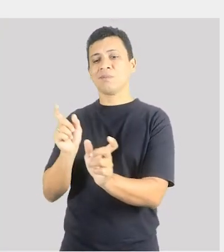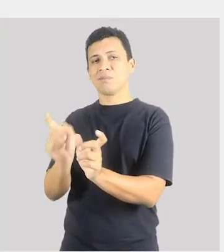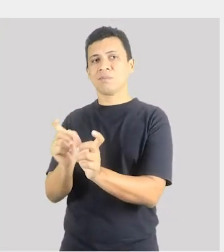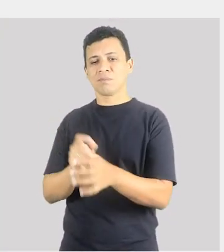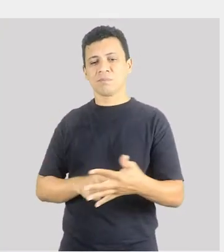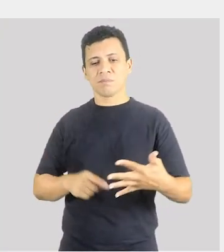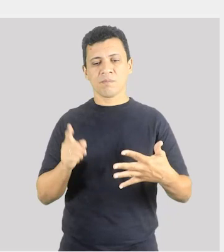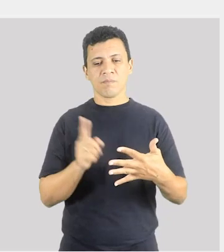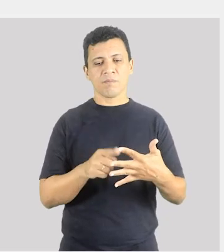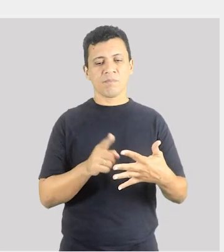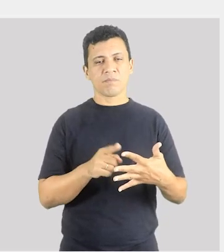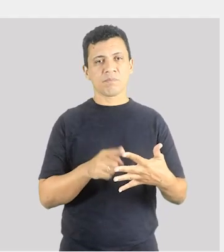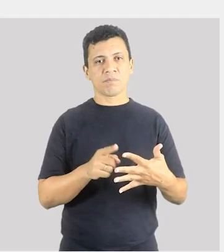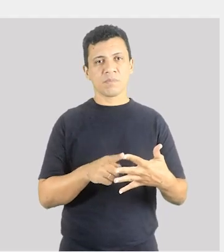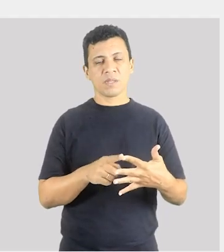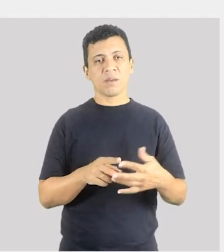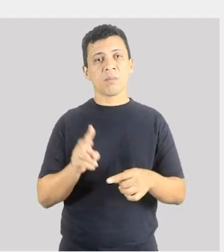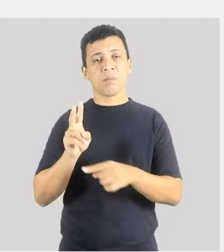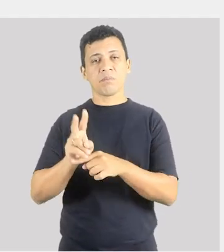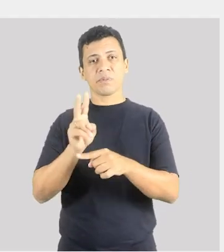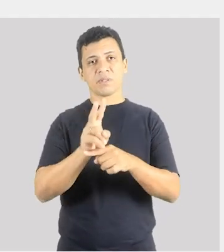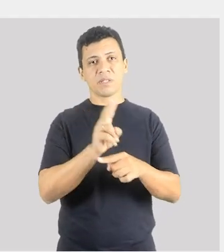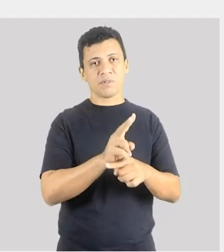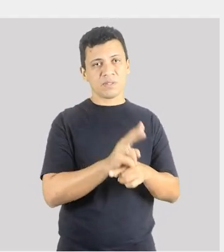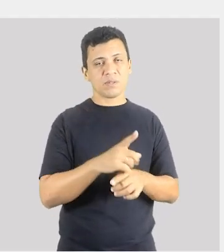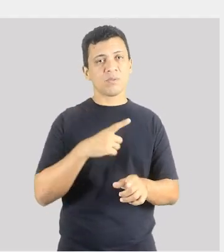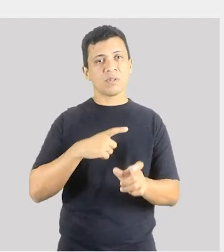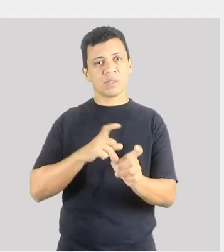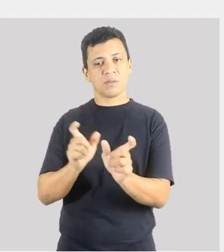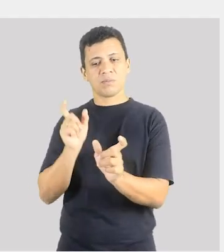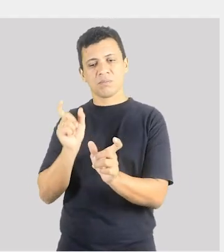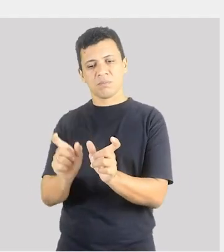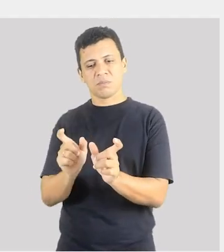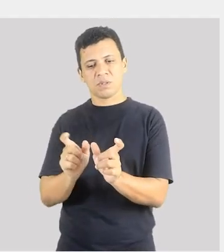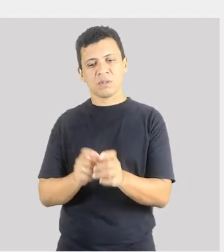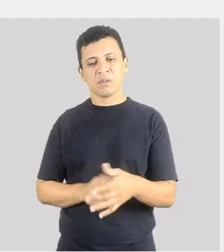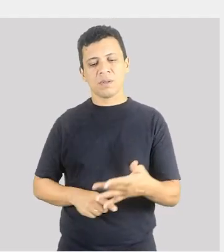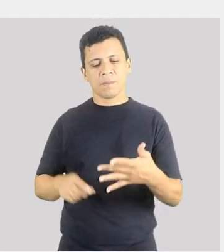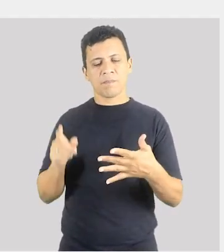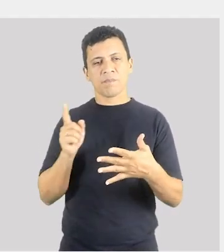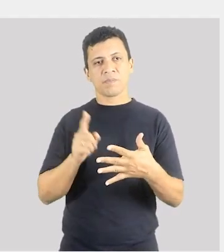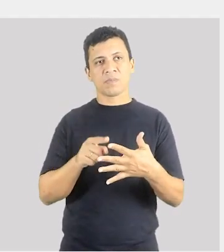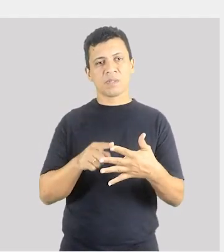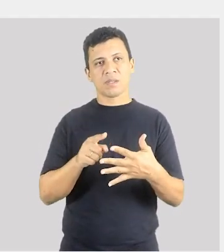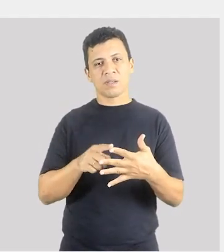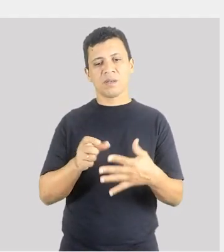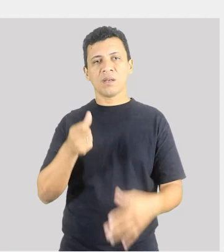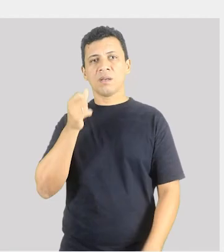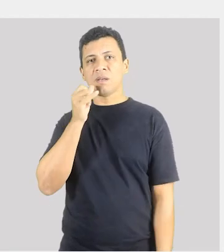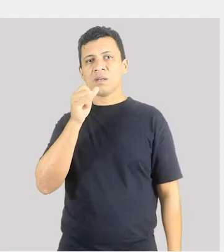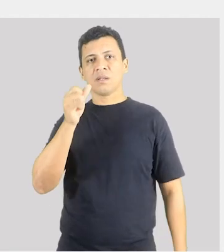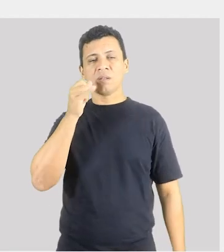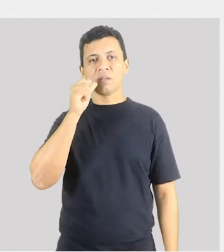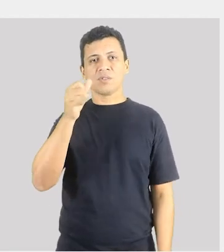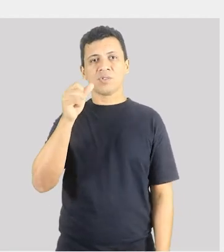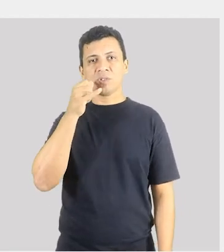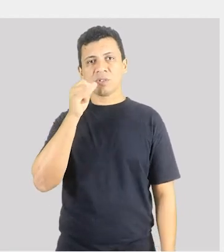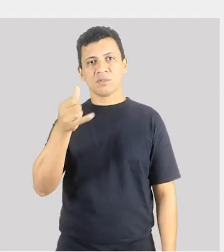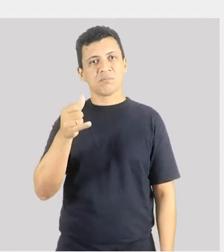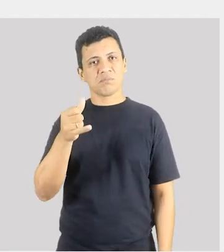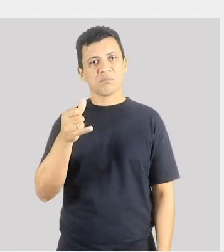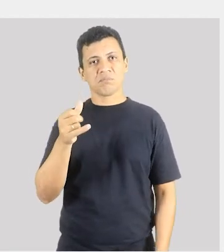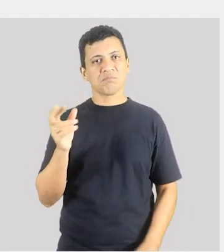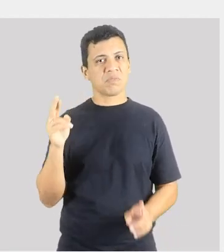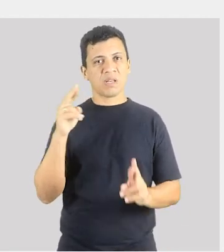preservação vem de preservar eu tenho sufixo energia certo eu associaria aí dentro de uma